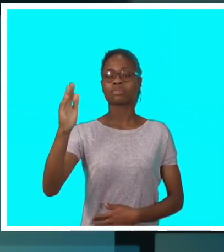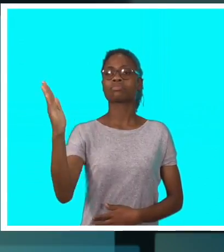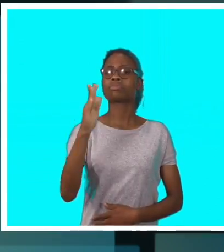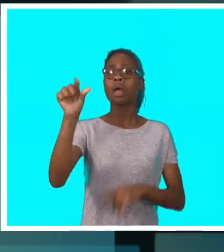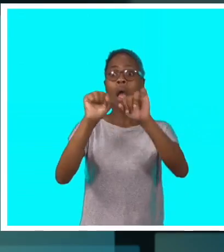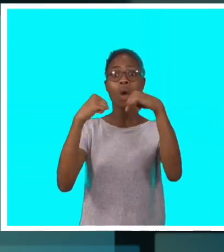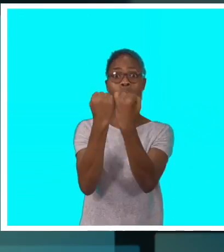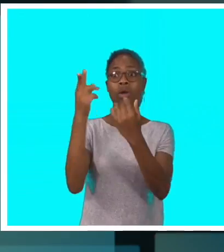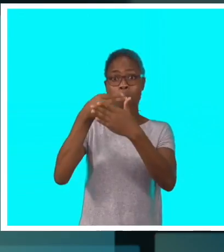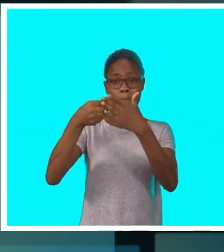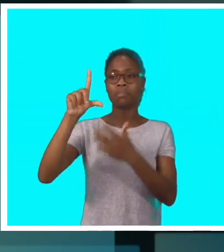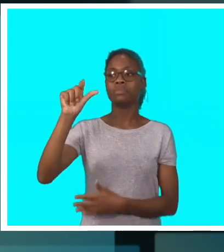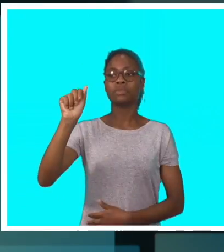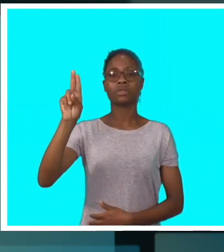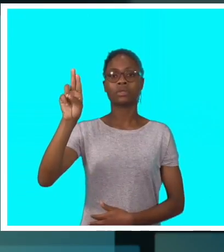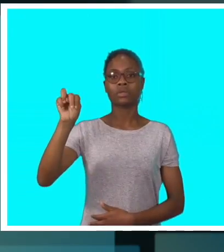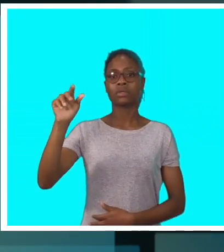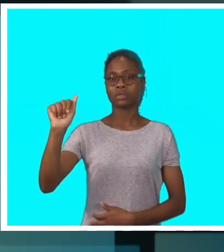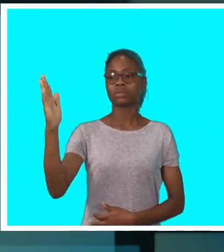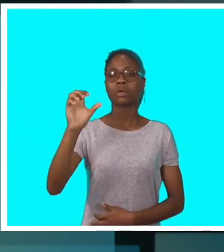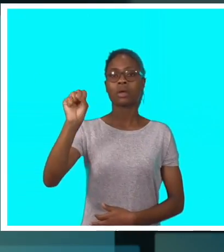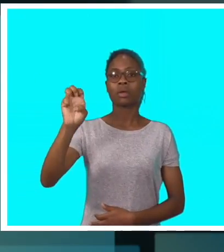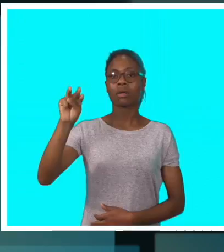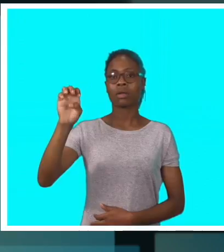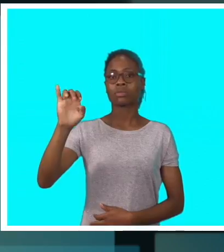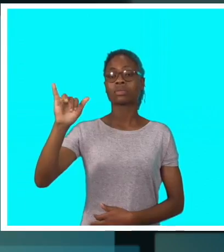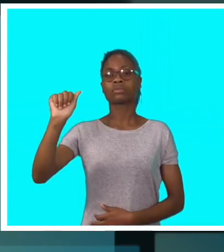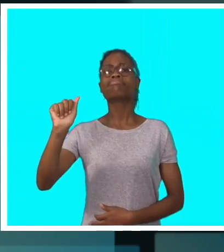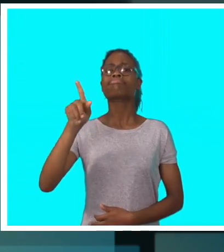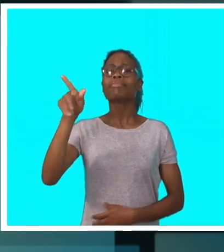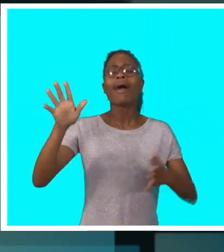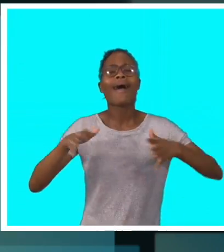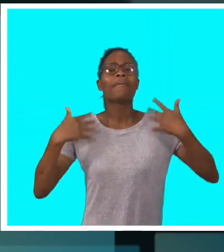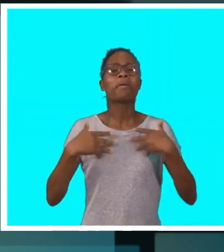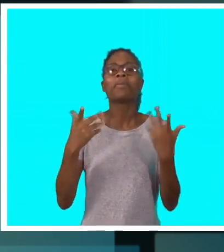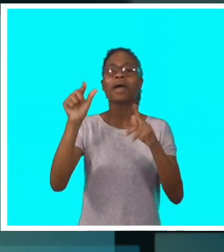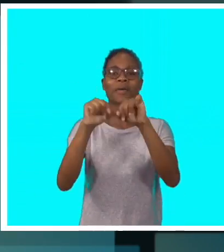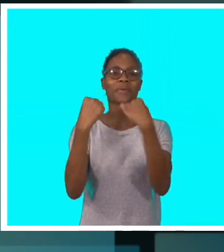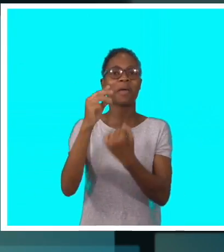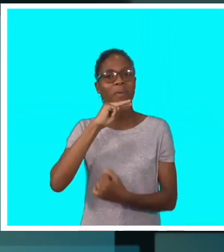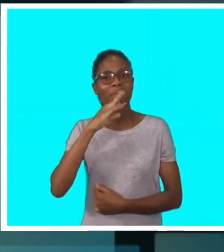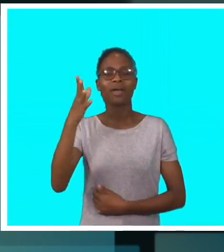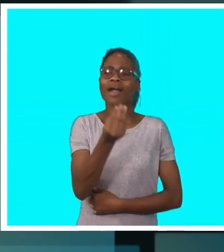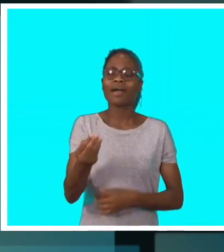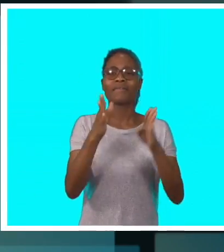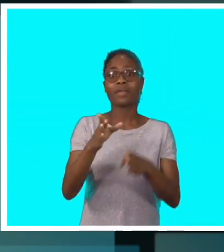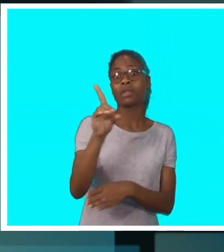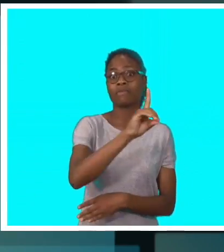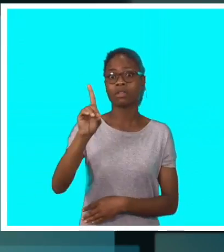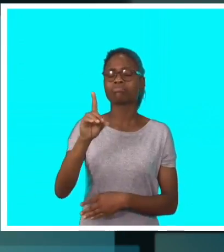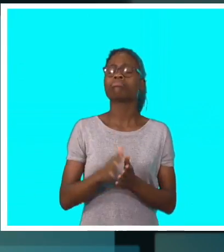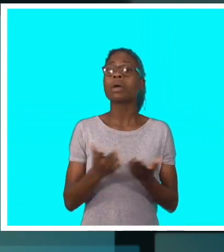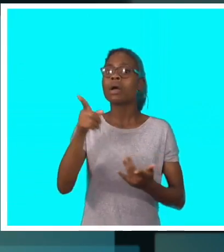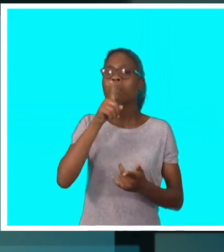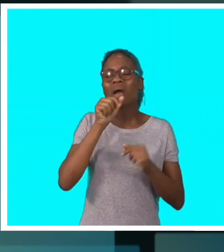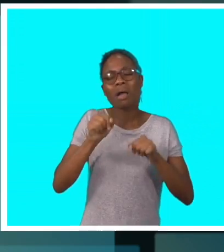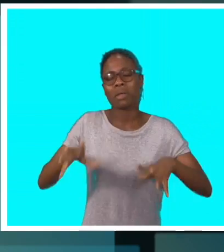Semeia Sorriso, uma associação de mães de crianças com necessidades especiais, defende que os pais devem assumir a